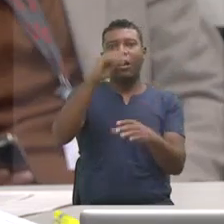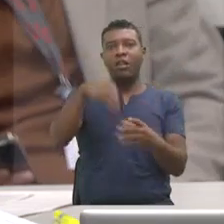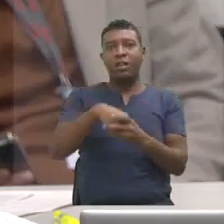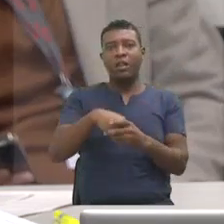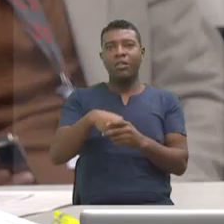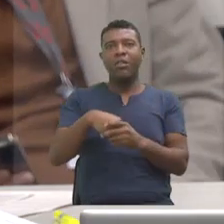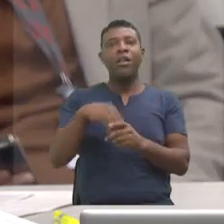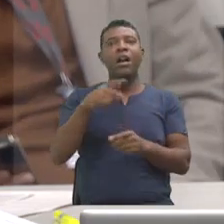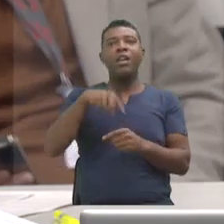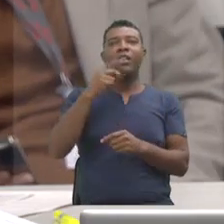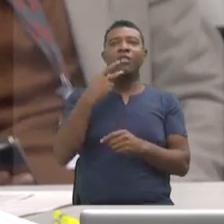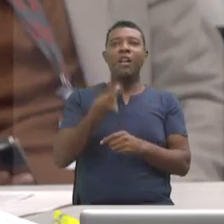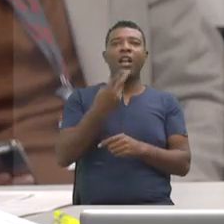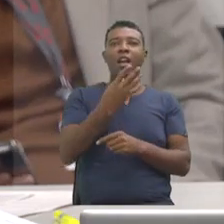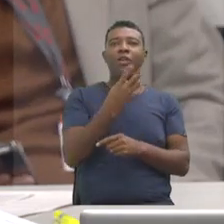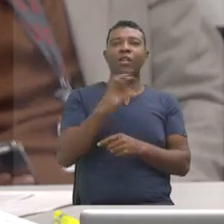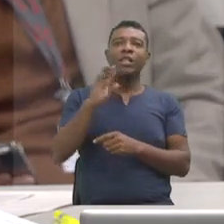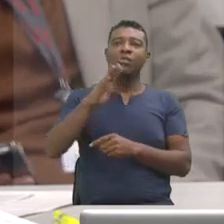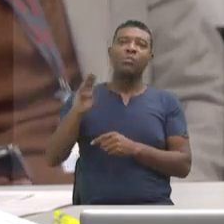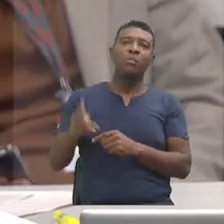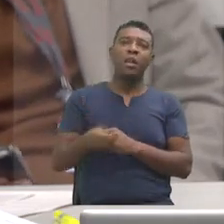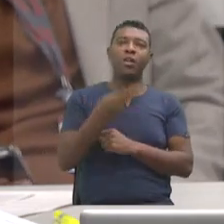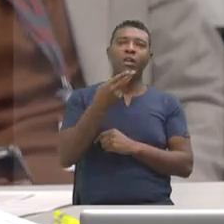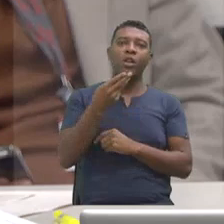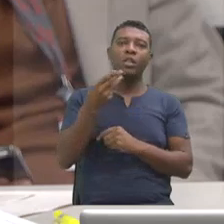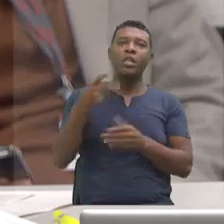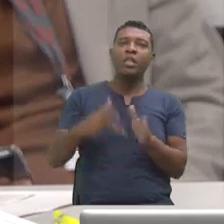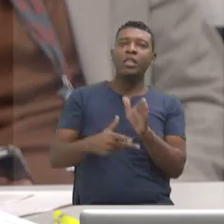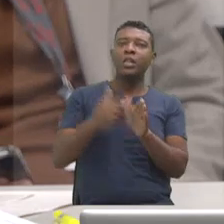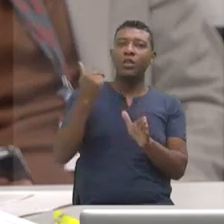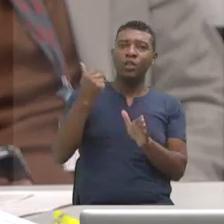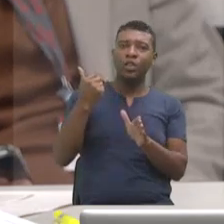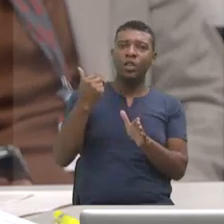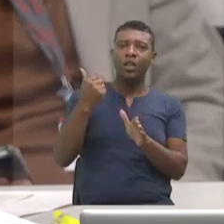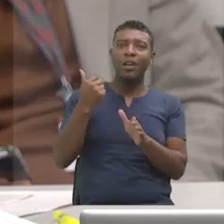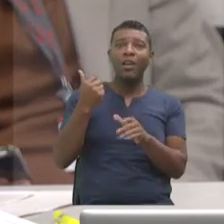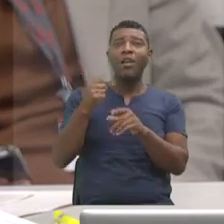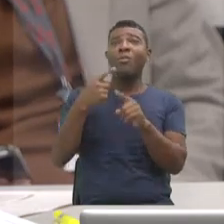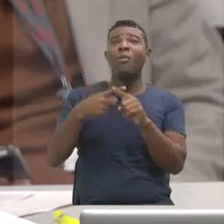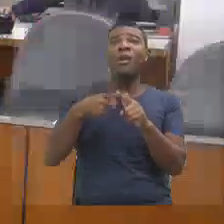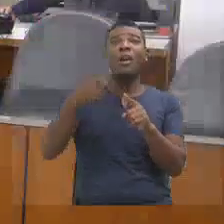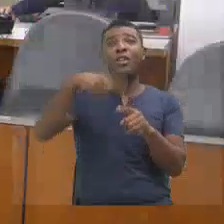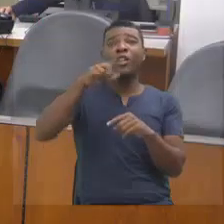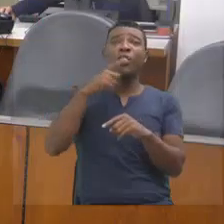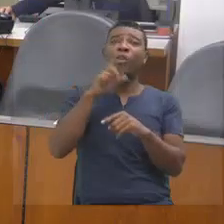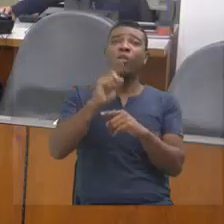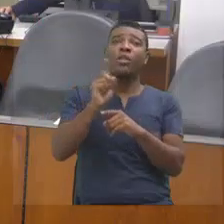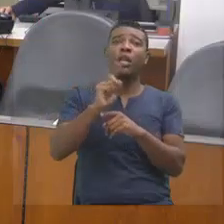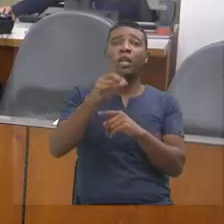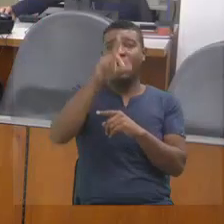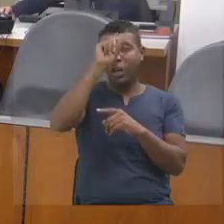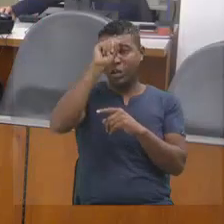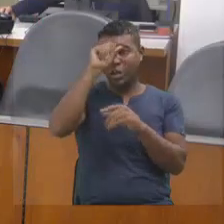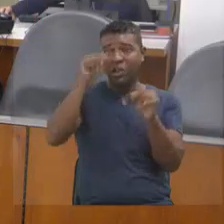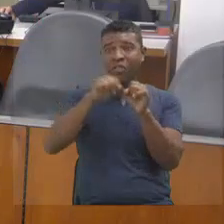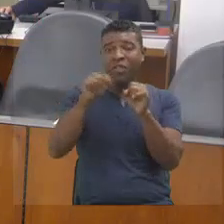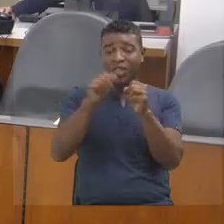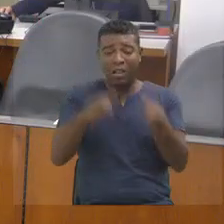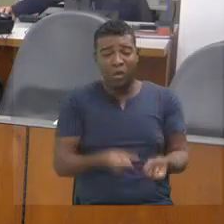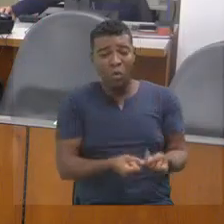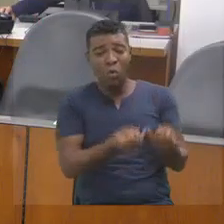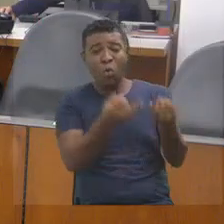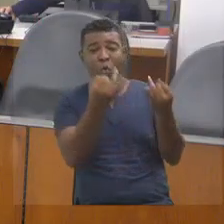eletiva é Provavelmente nós vamos executar tanto porque a gente não consegue os hospitais fazendo esse número de cirurgias